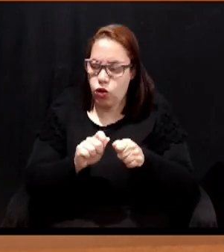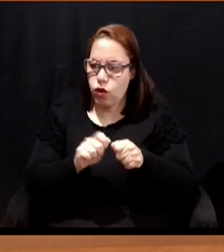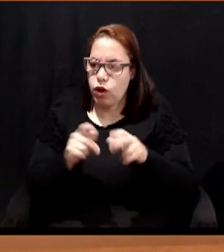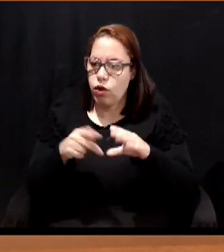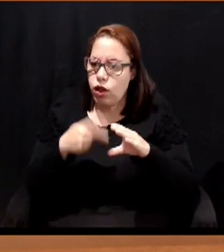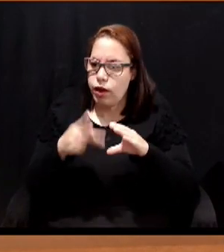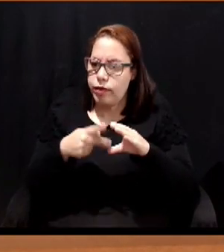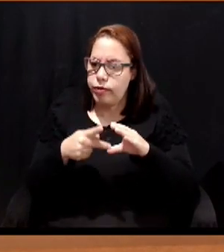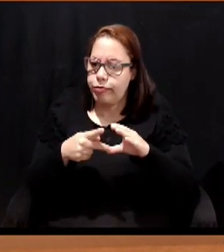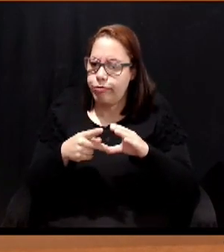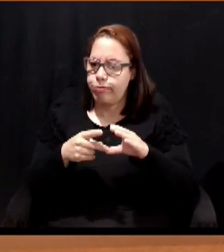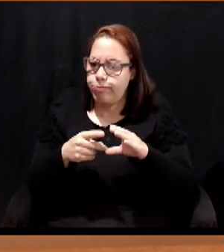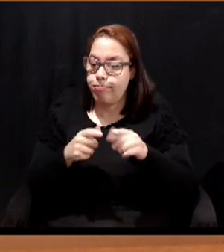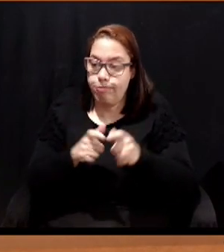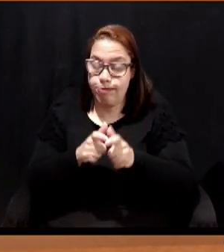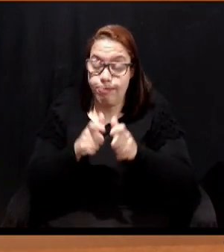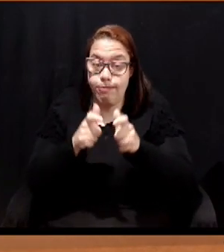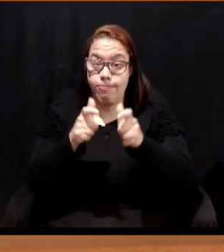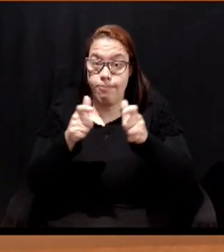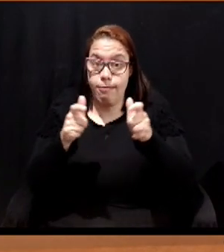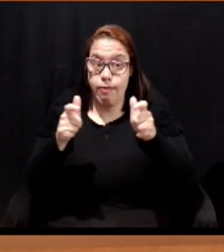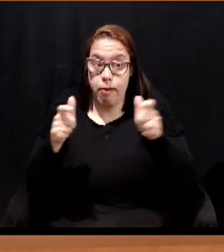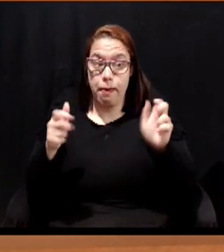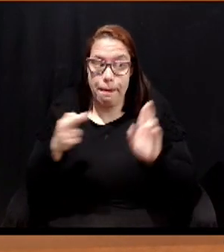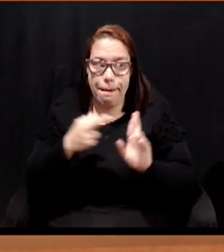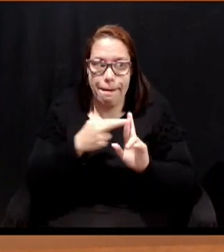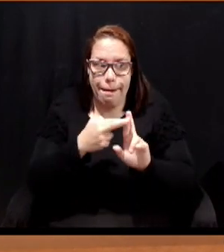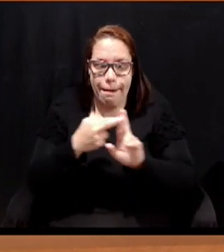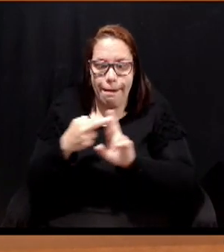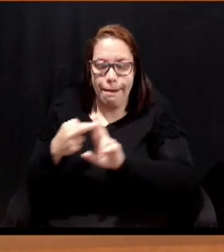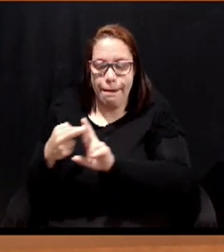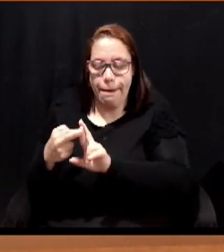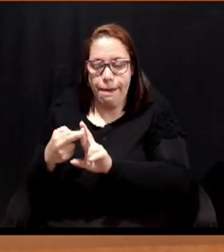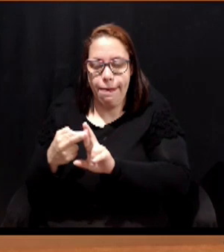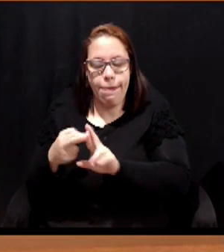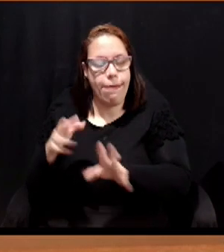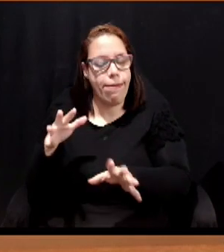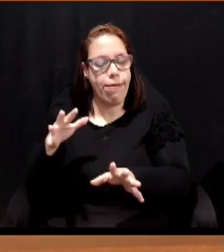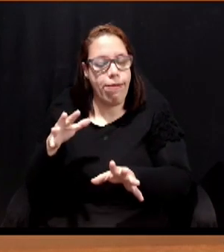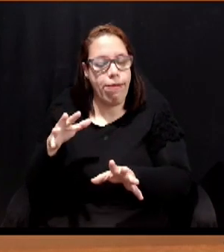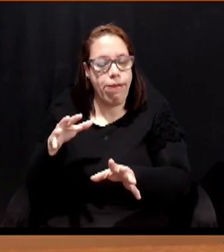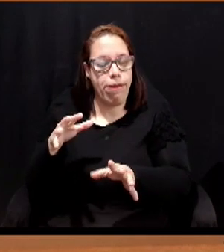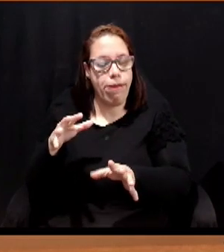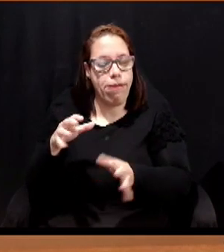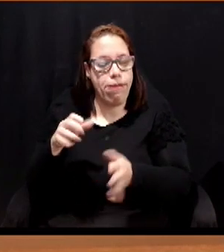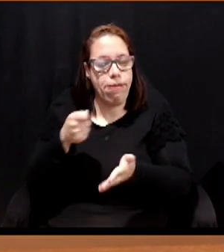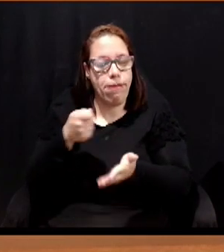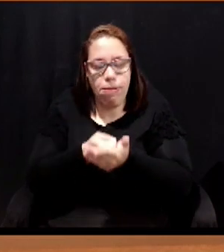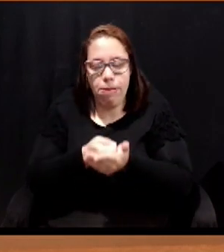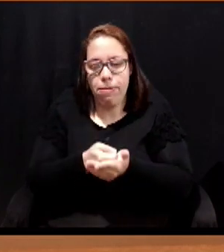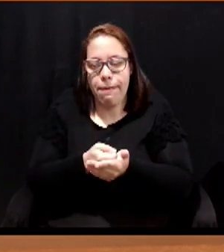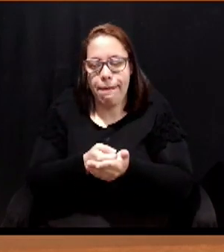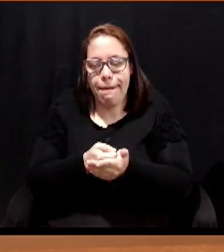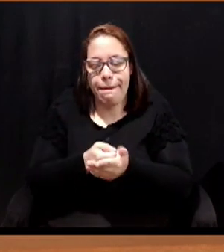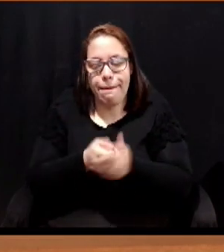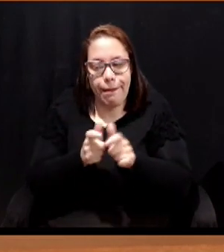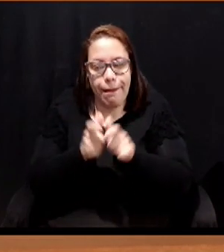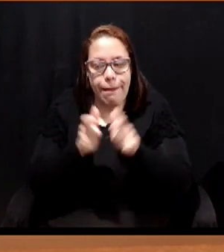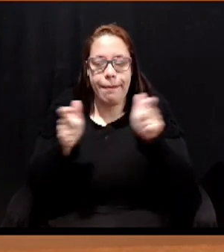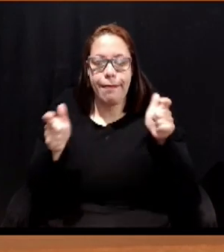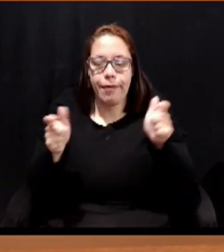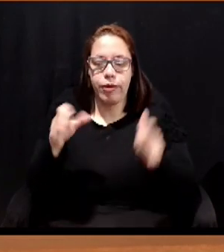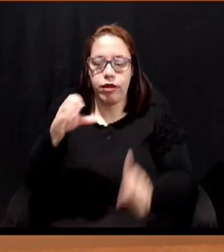estamos aumentando essa representação. Ainda não está consolidado, mas nós estamos no caminho de aumentar para